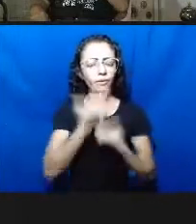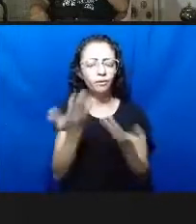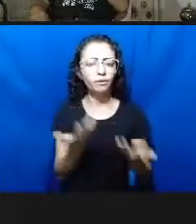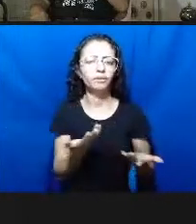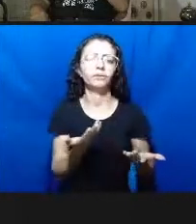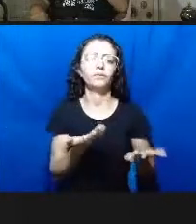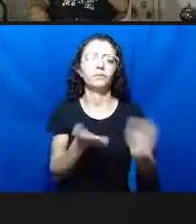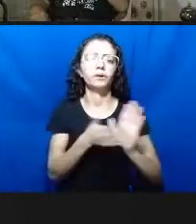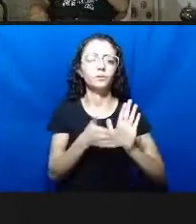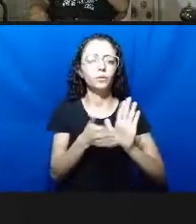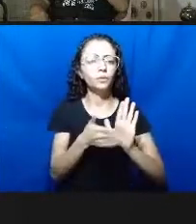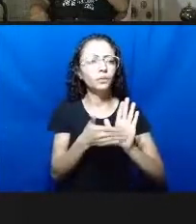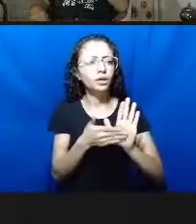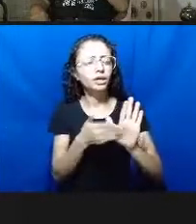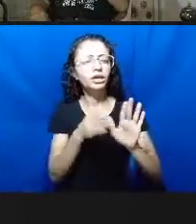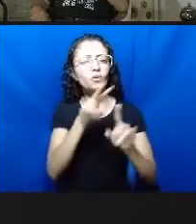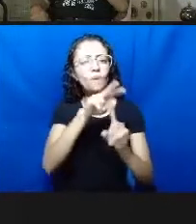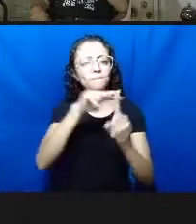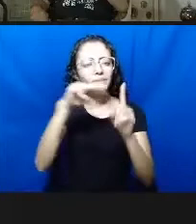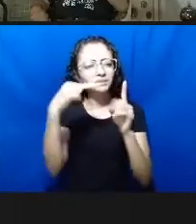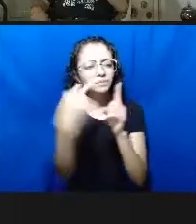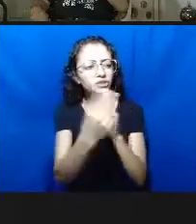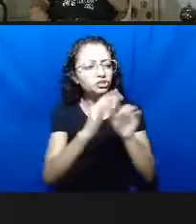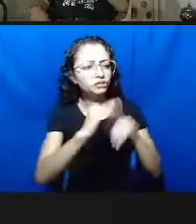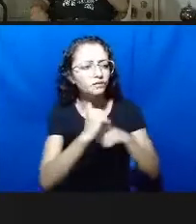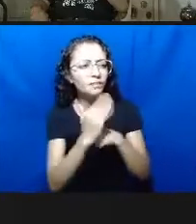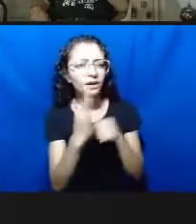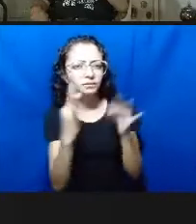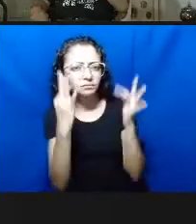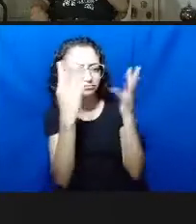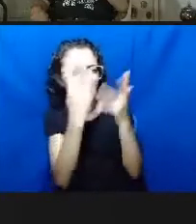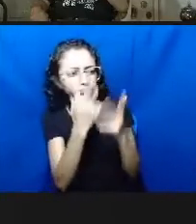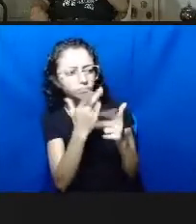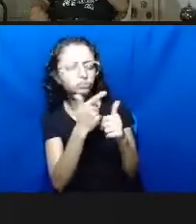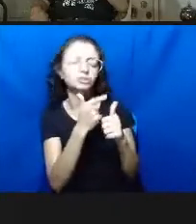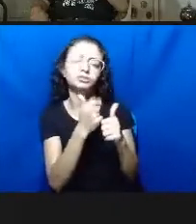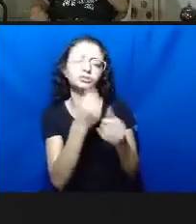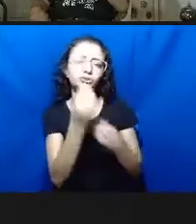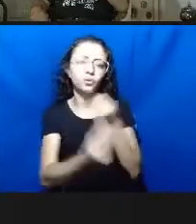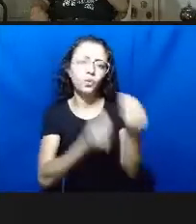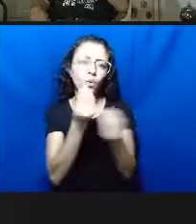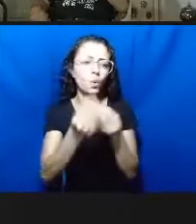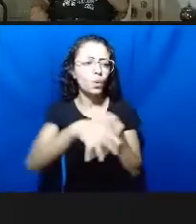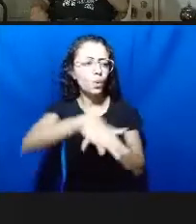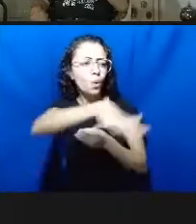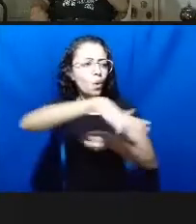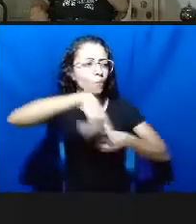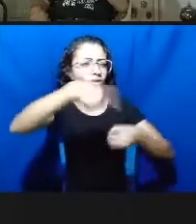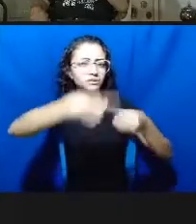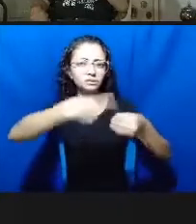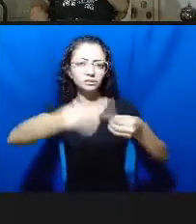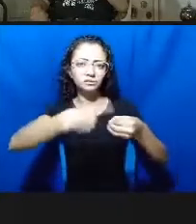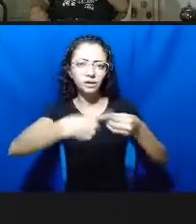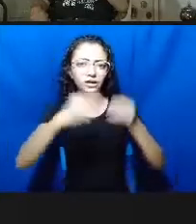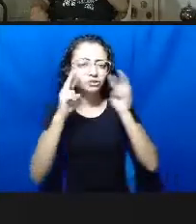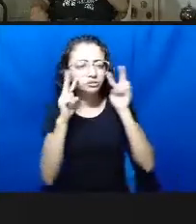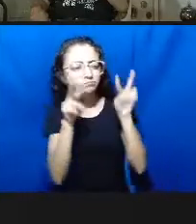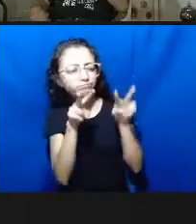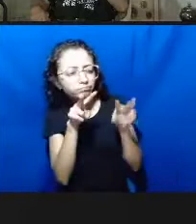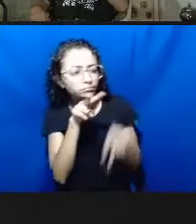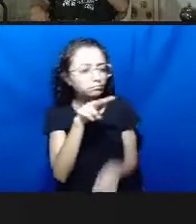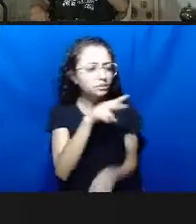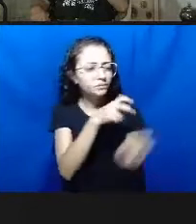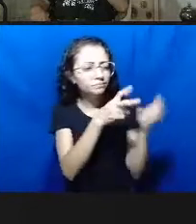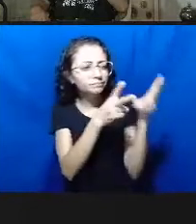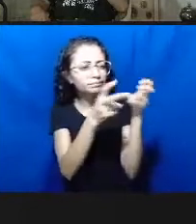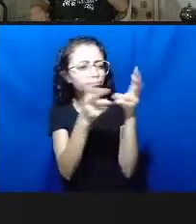um olhar mais onírico sobre a cidade, né, é um olhar que dança em cima da paisagem, é um olhar